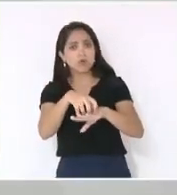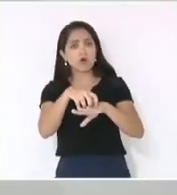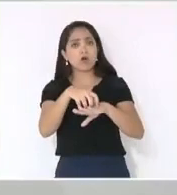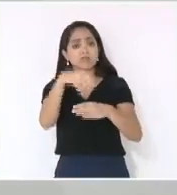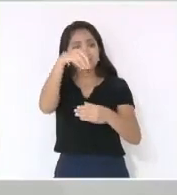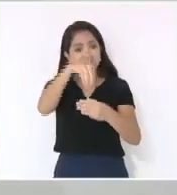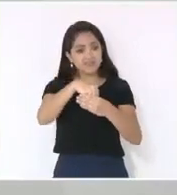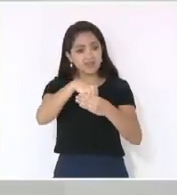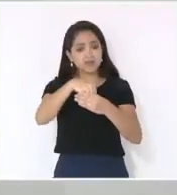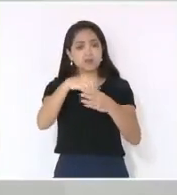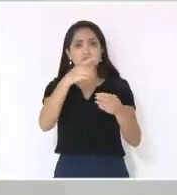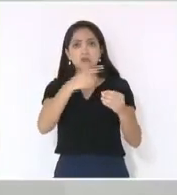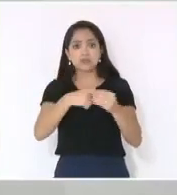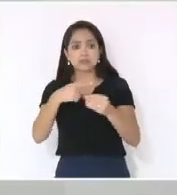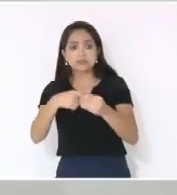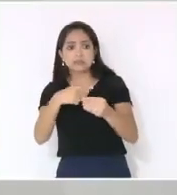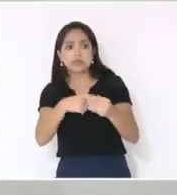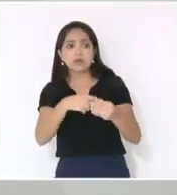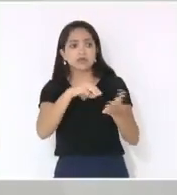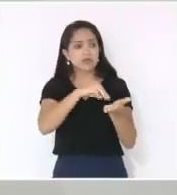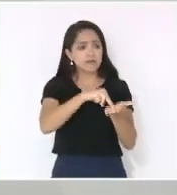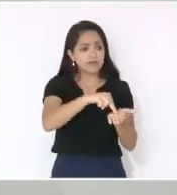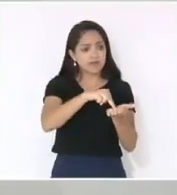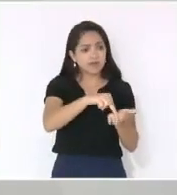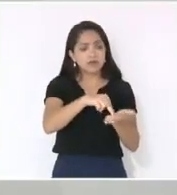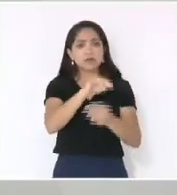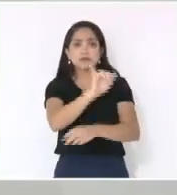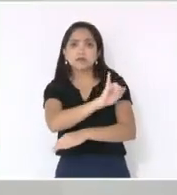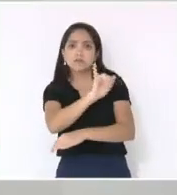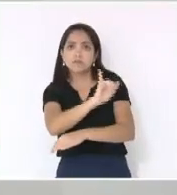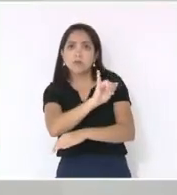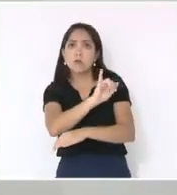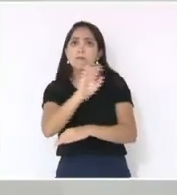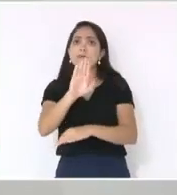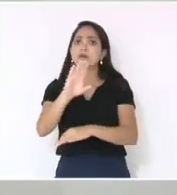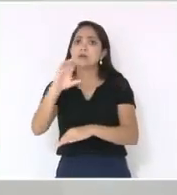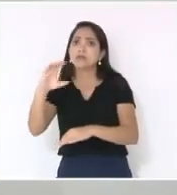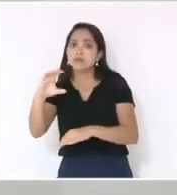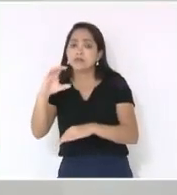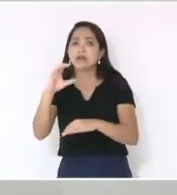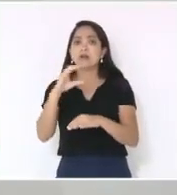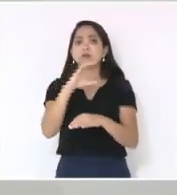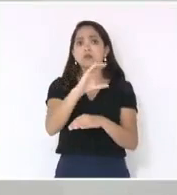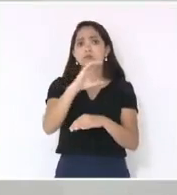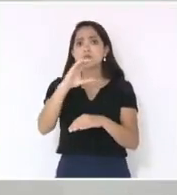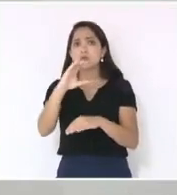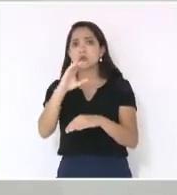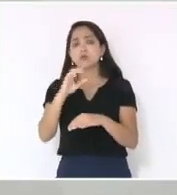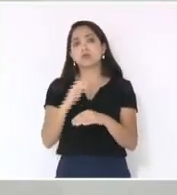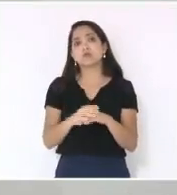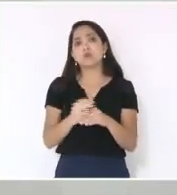integrando Navegantes, Itajaí, Balneário, Camboriú, Itapema, Porto Belo e Bombinhas.